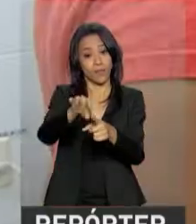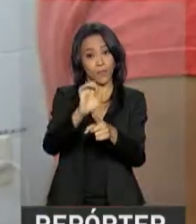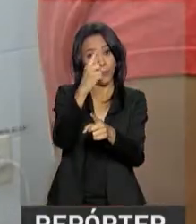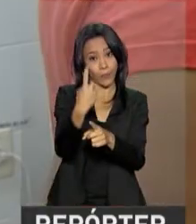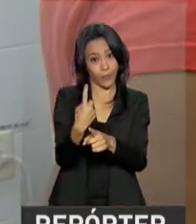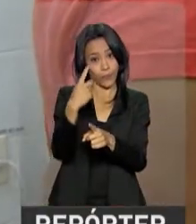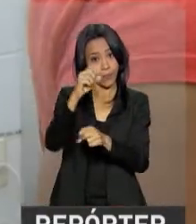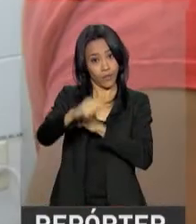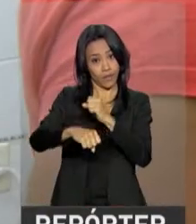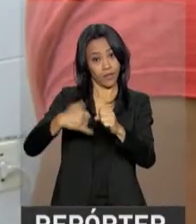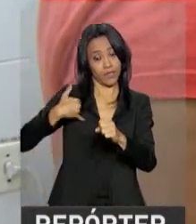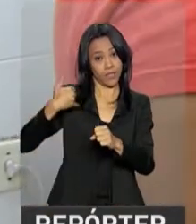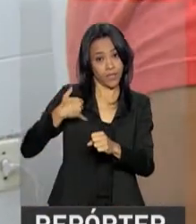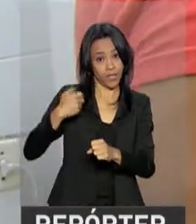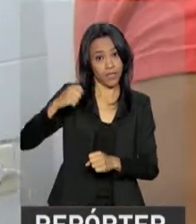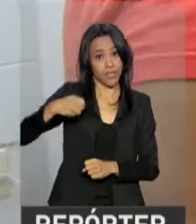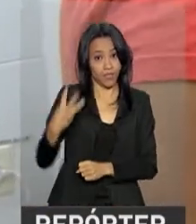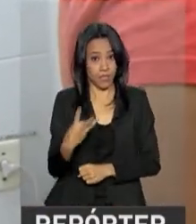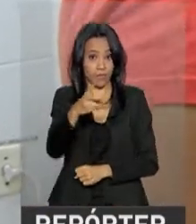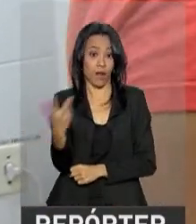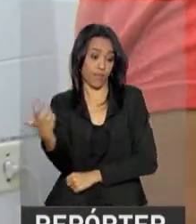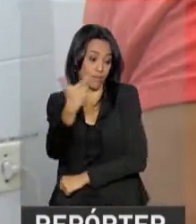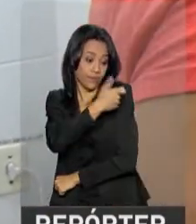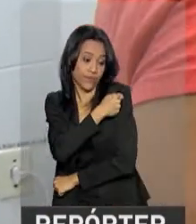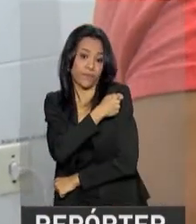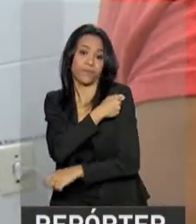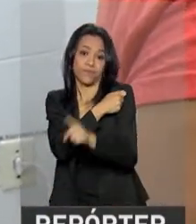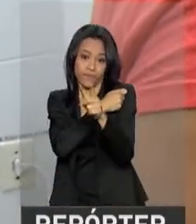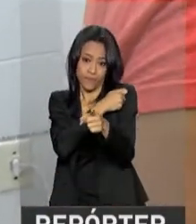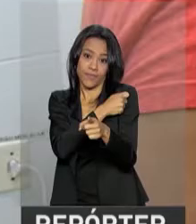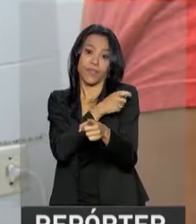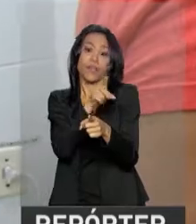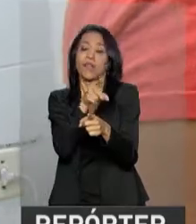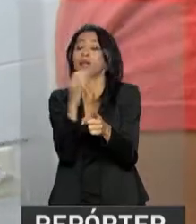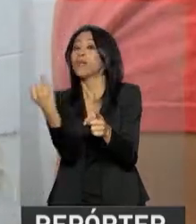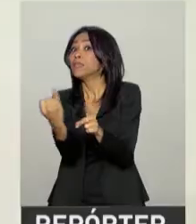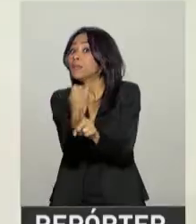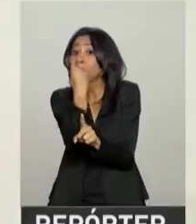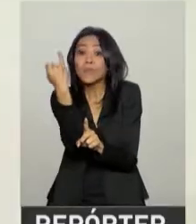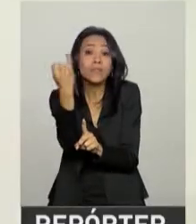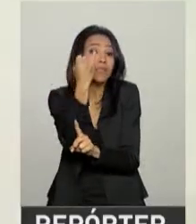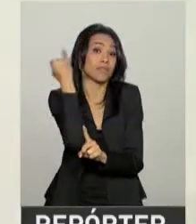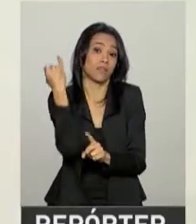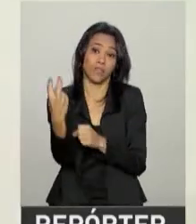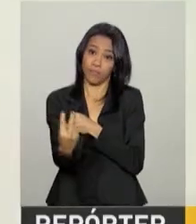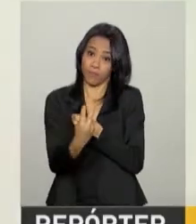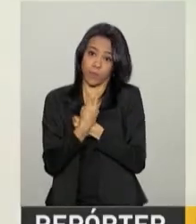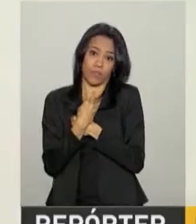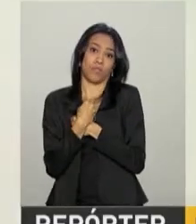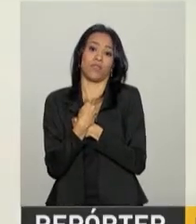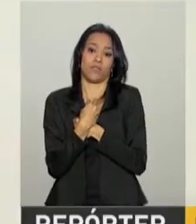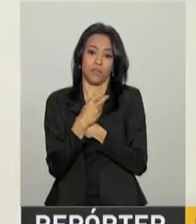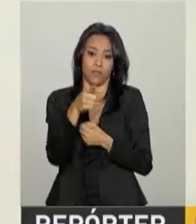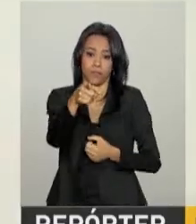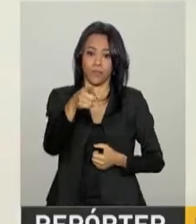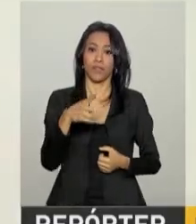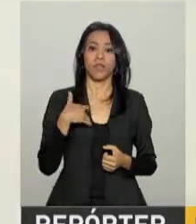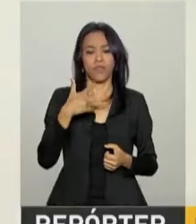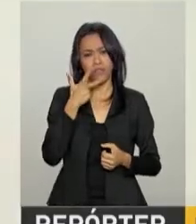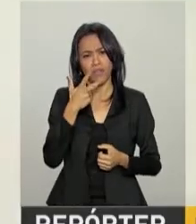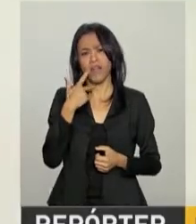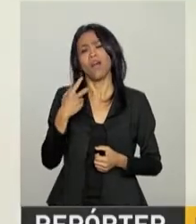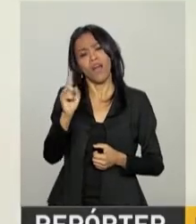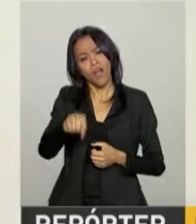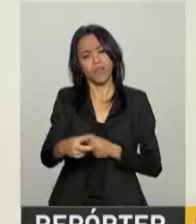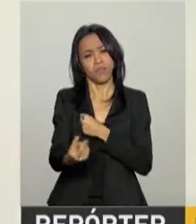para receber a vacina para ela a prevenção é fundamental eu acho que é para prevenção mesmo é que a gente vê tantos